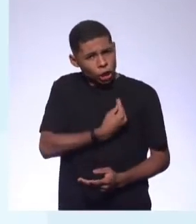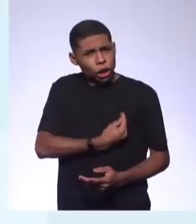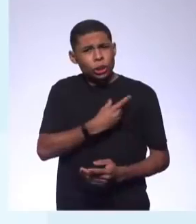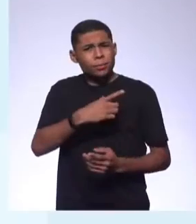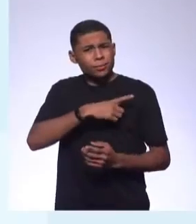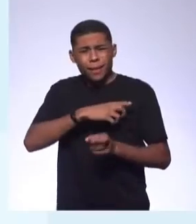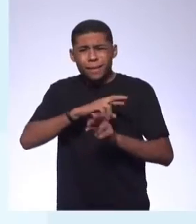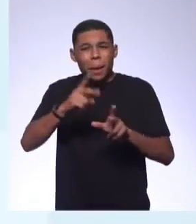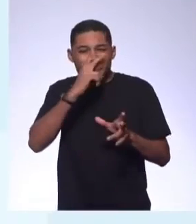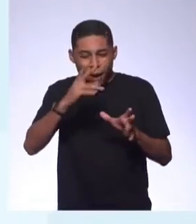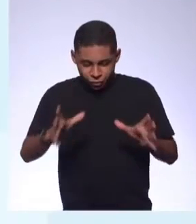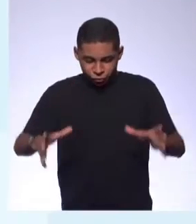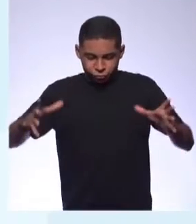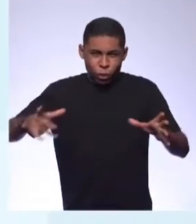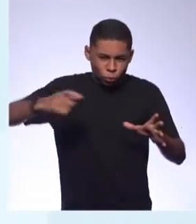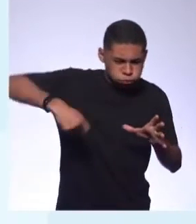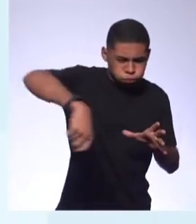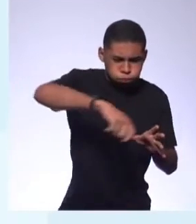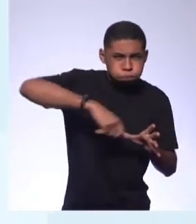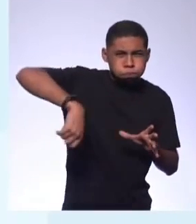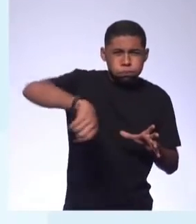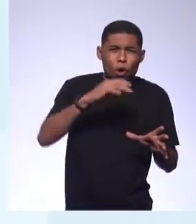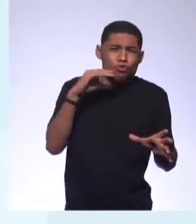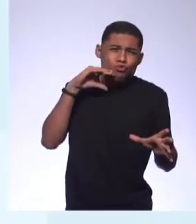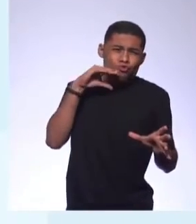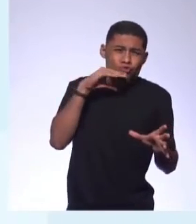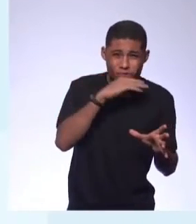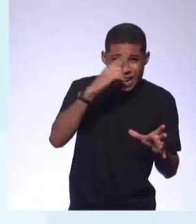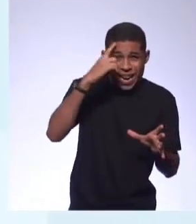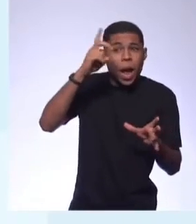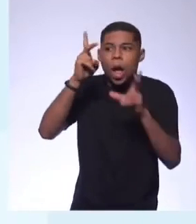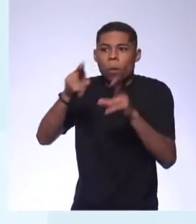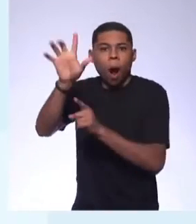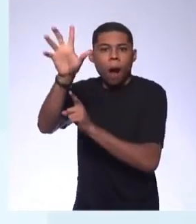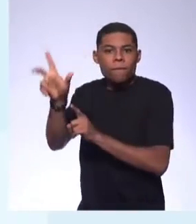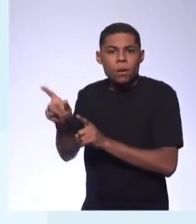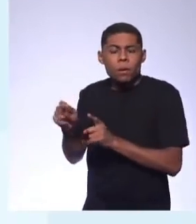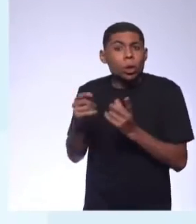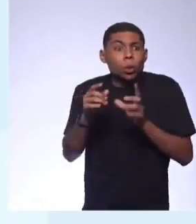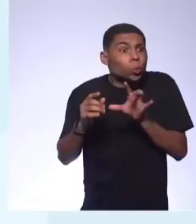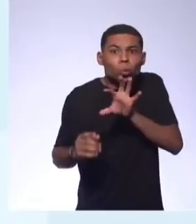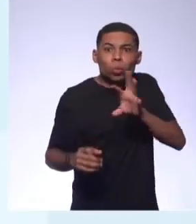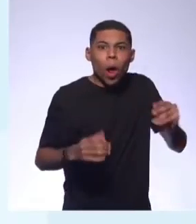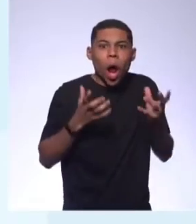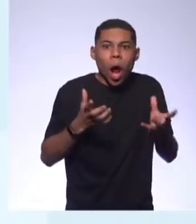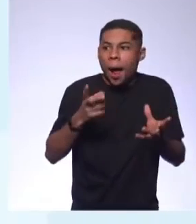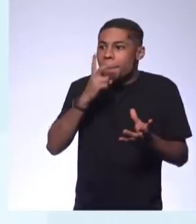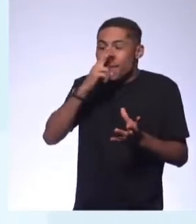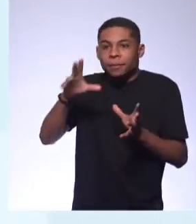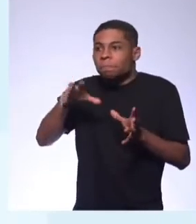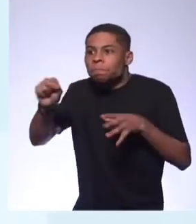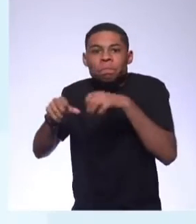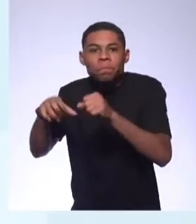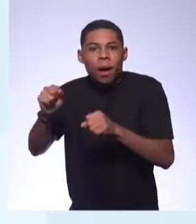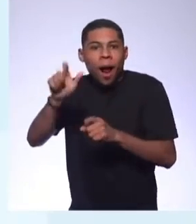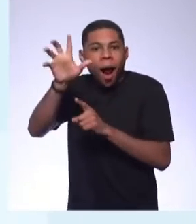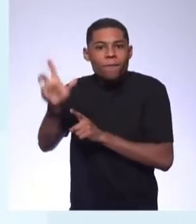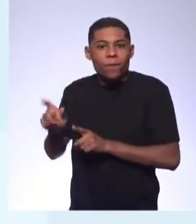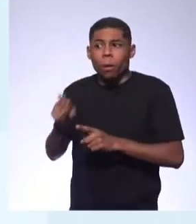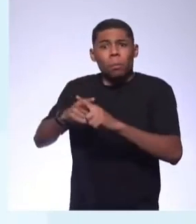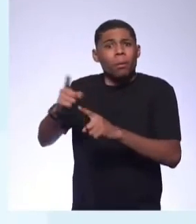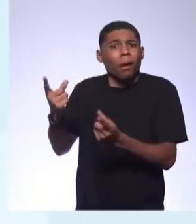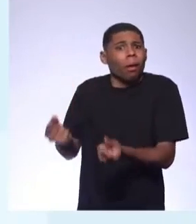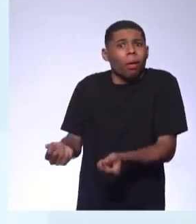caldeirão fervendo em torno do continente africano, né? Todos querem garfar o continente